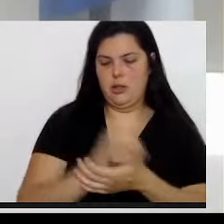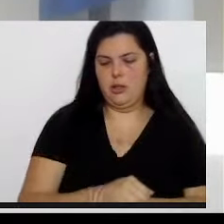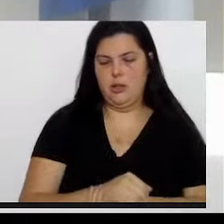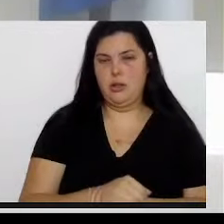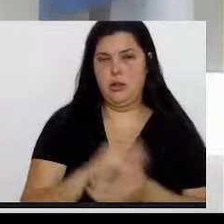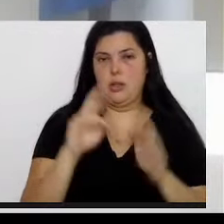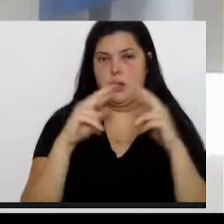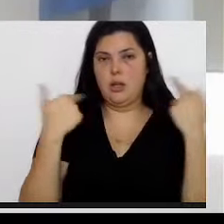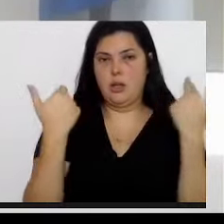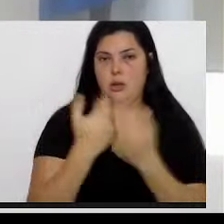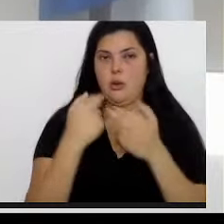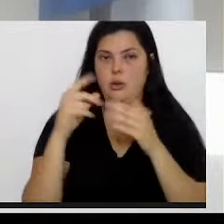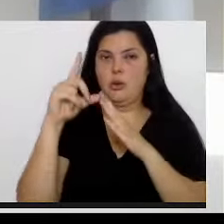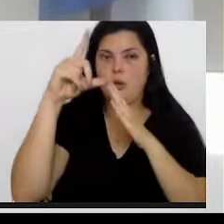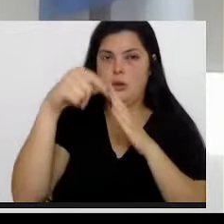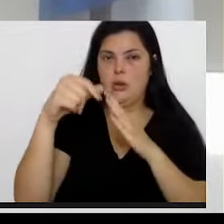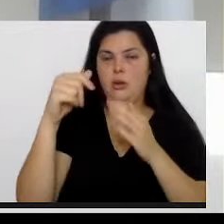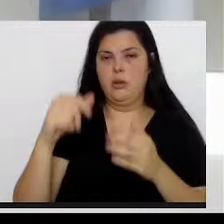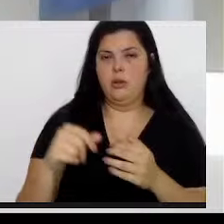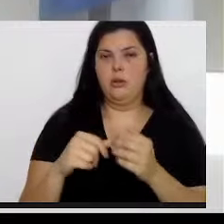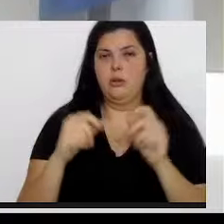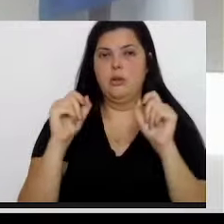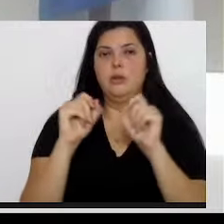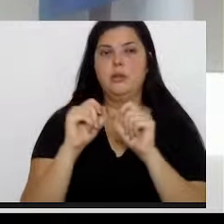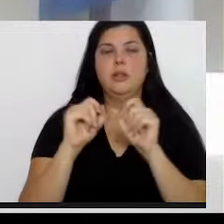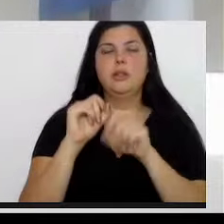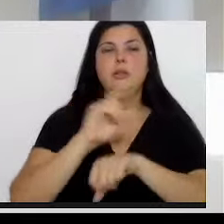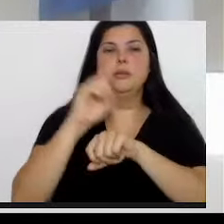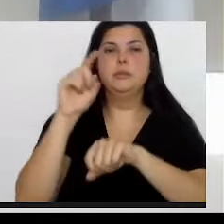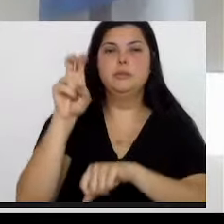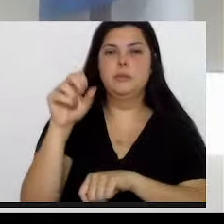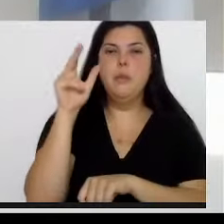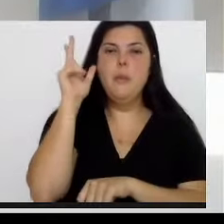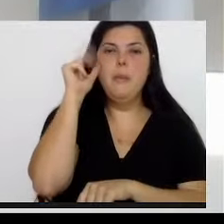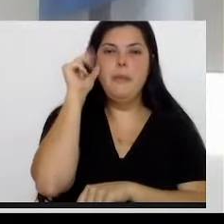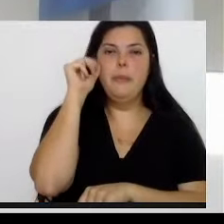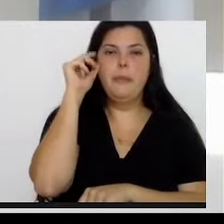sessão subsequente, a realizar-se no dia